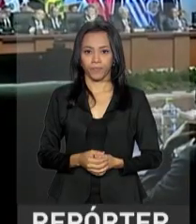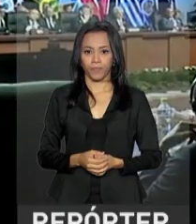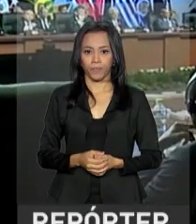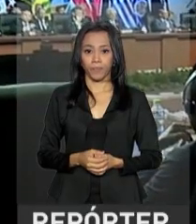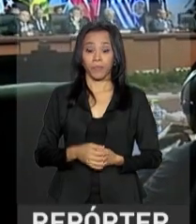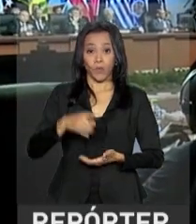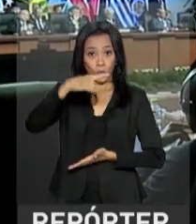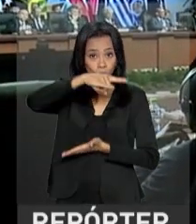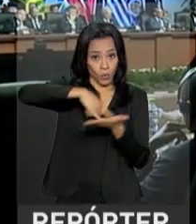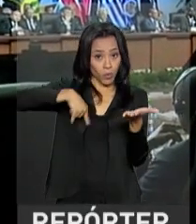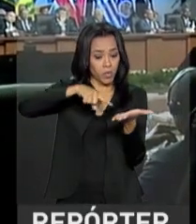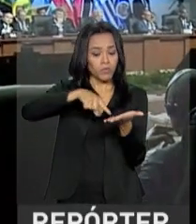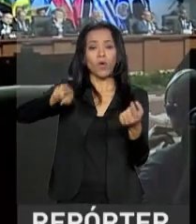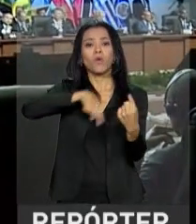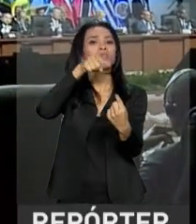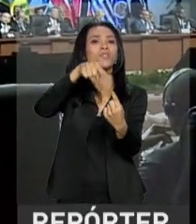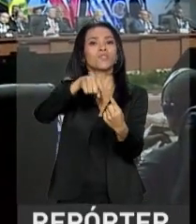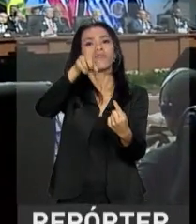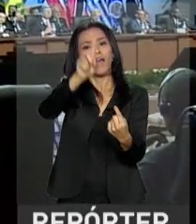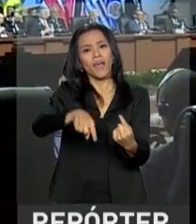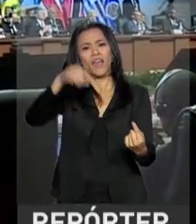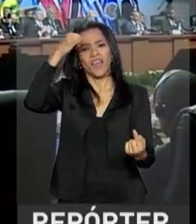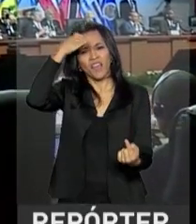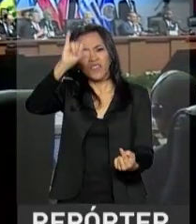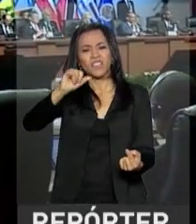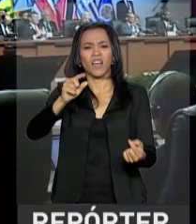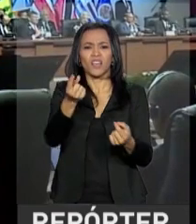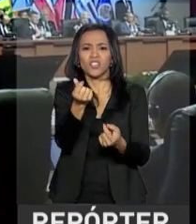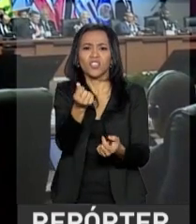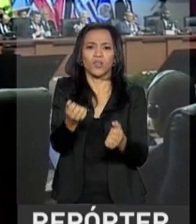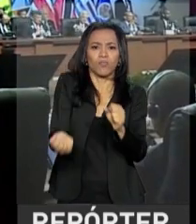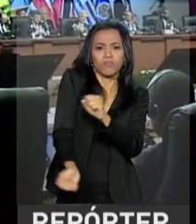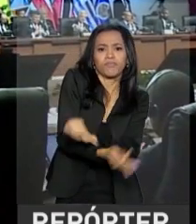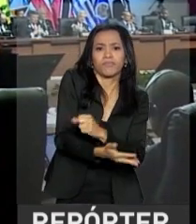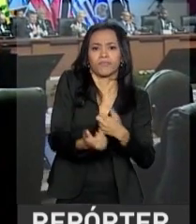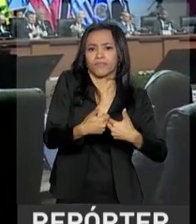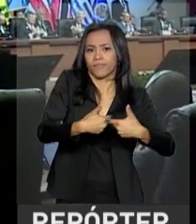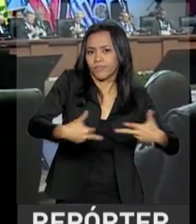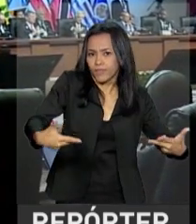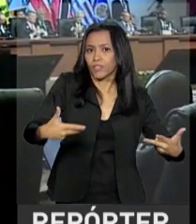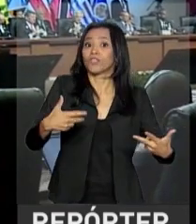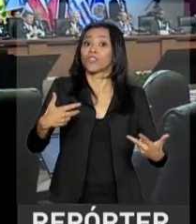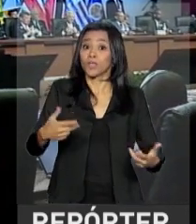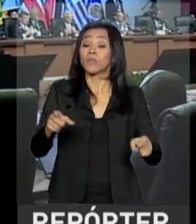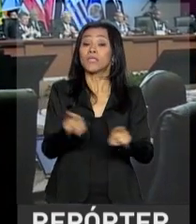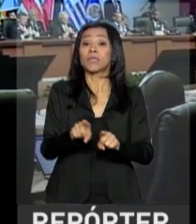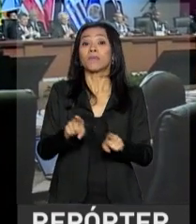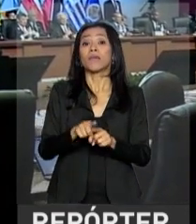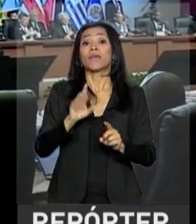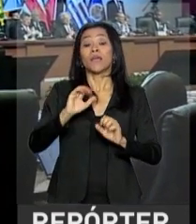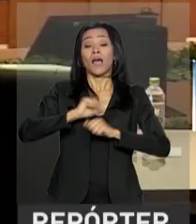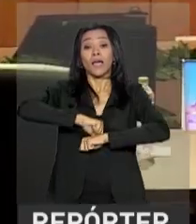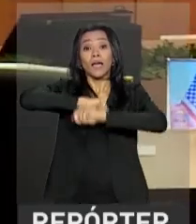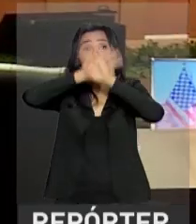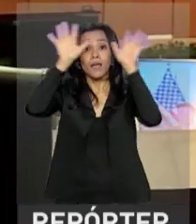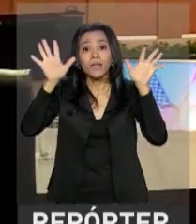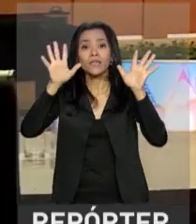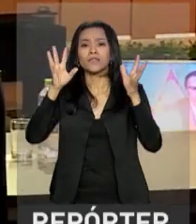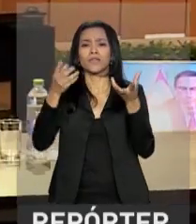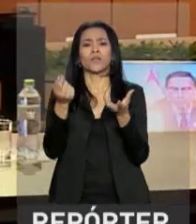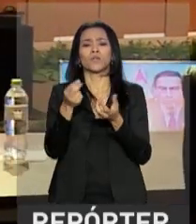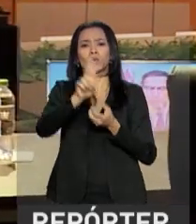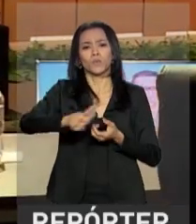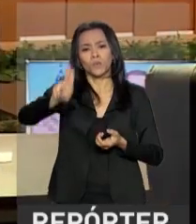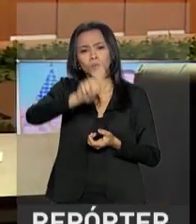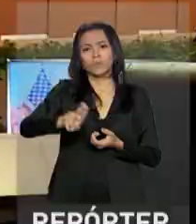O documento tem o objetivo de prevenir o desvio de recursos em obras públicas, além de garantir transparência no financiamento